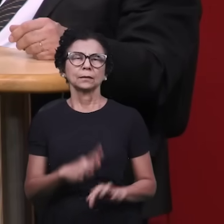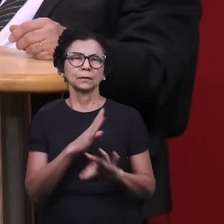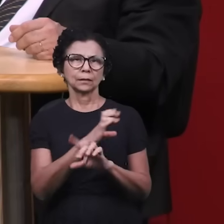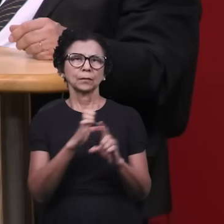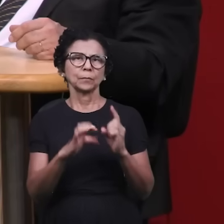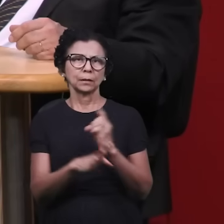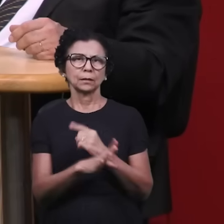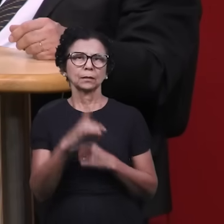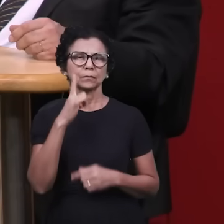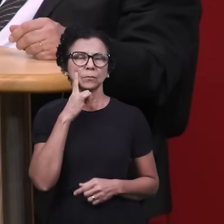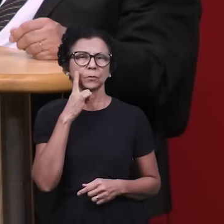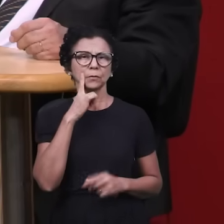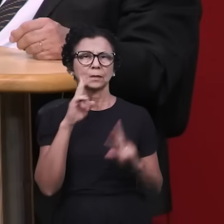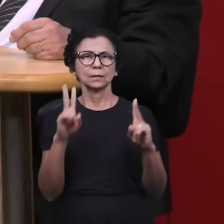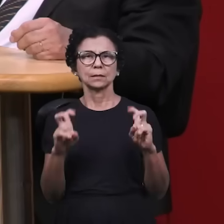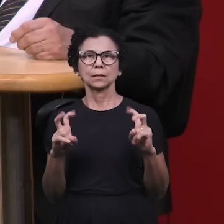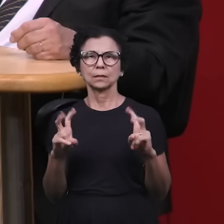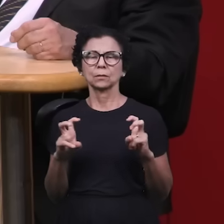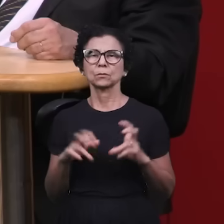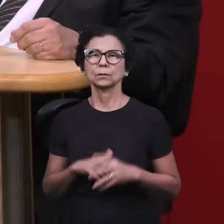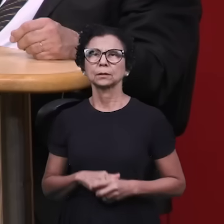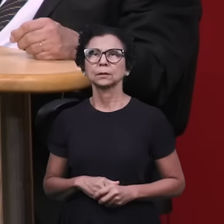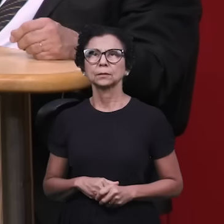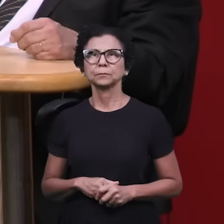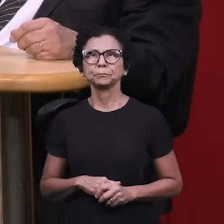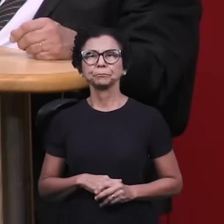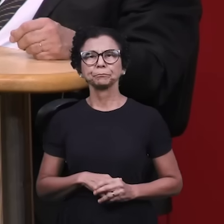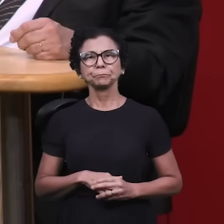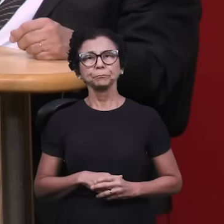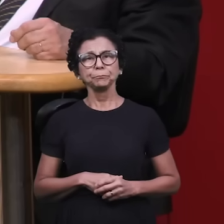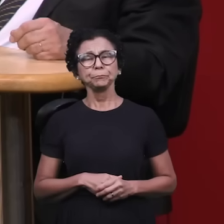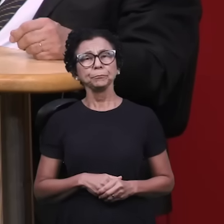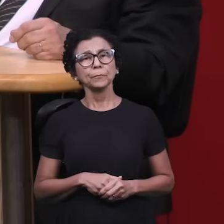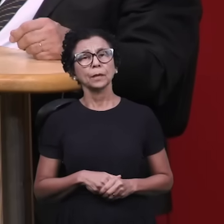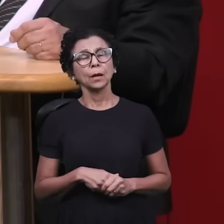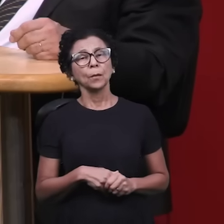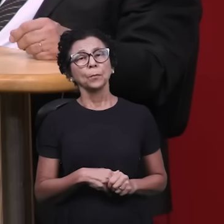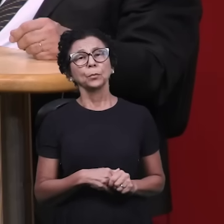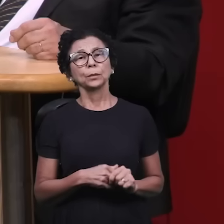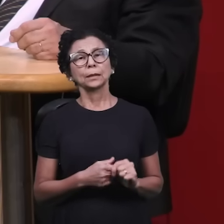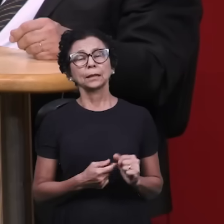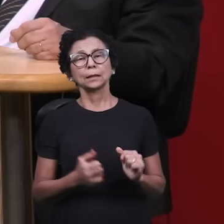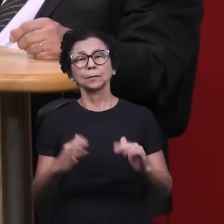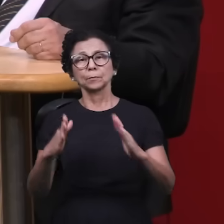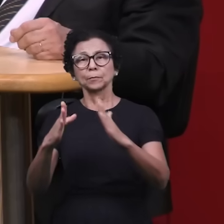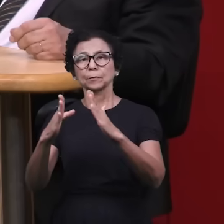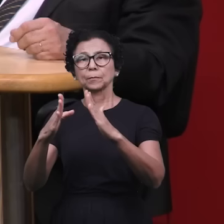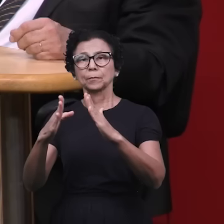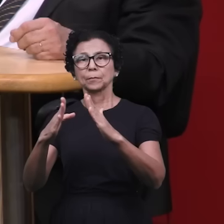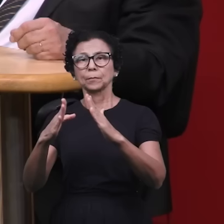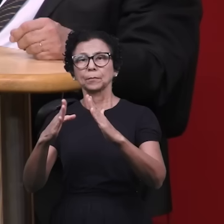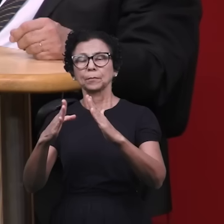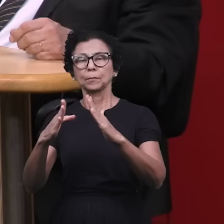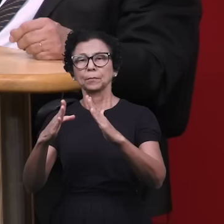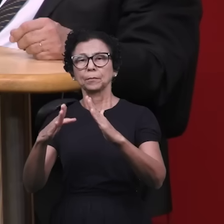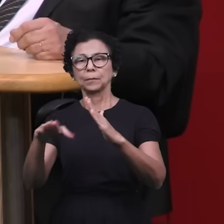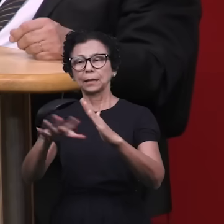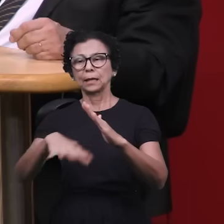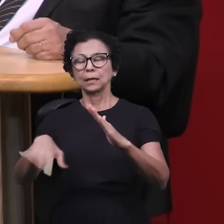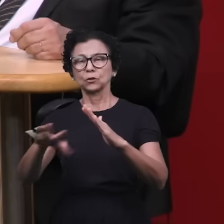ser tratado depois, que é a continuação depois da carta à igreja de Pérgamo, quando